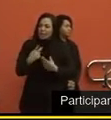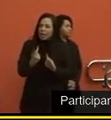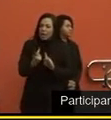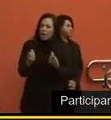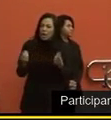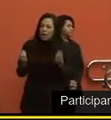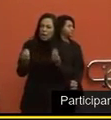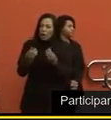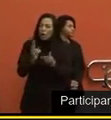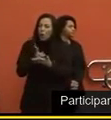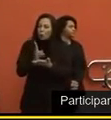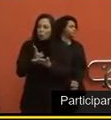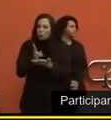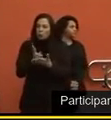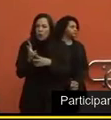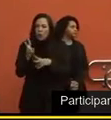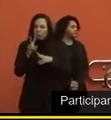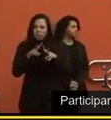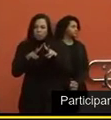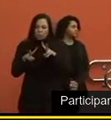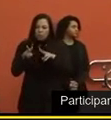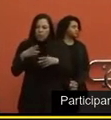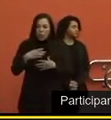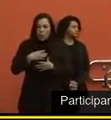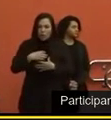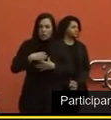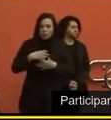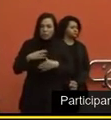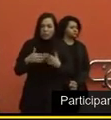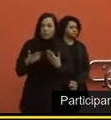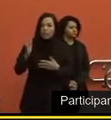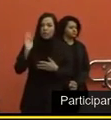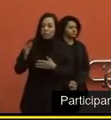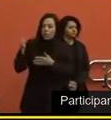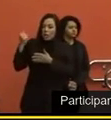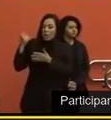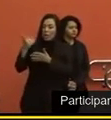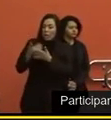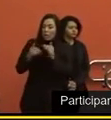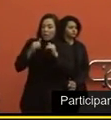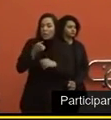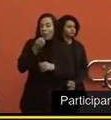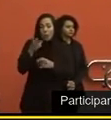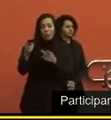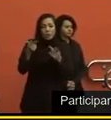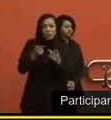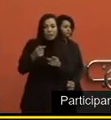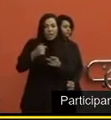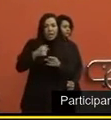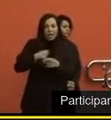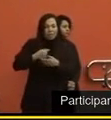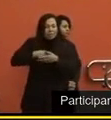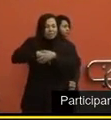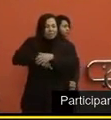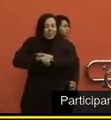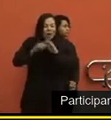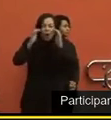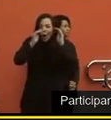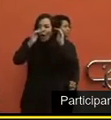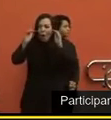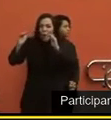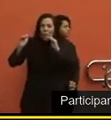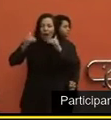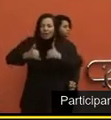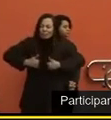às demandas da sociedade. Como disse no limiar dessas breves boas-vindas, estou profundamente honrado e feliz